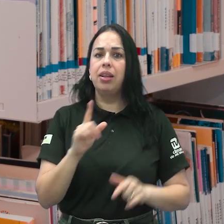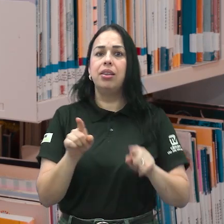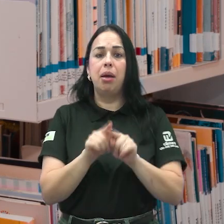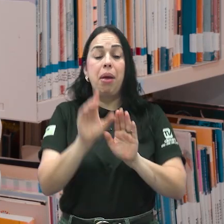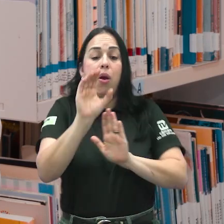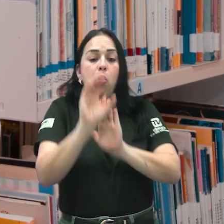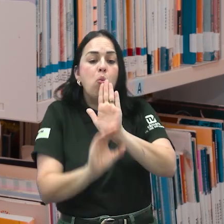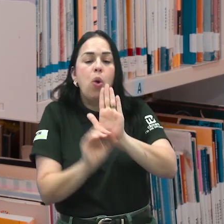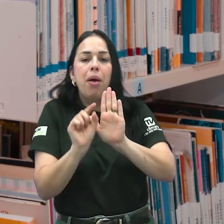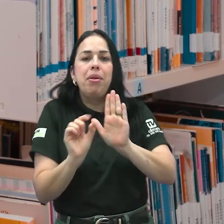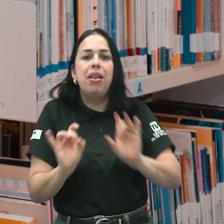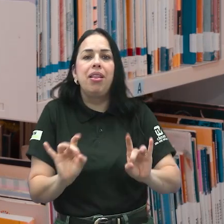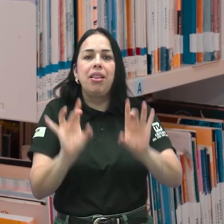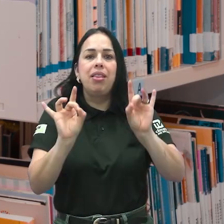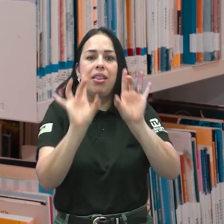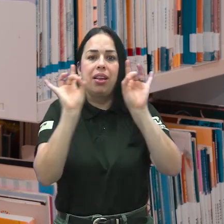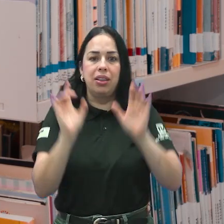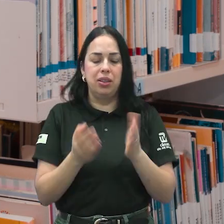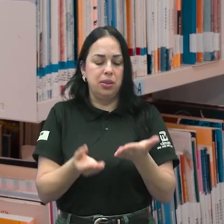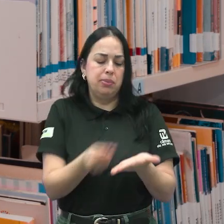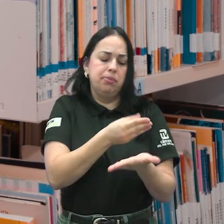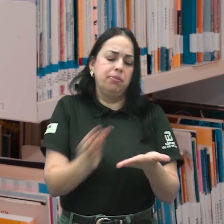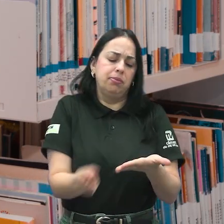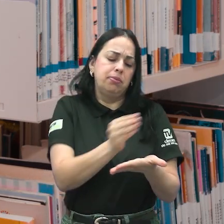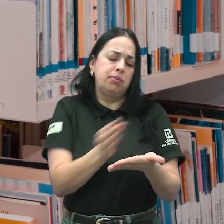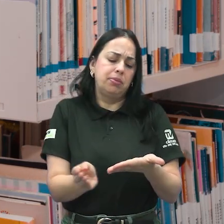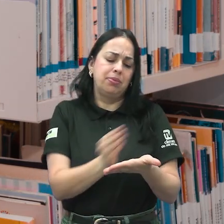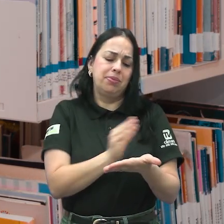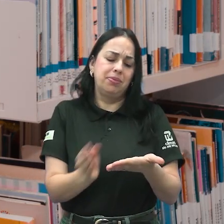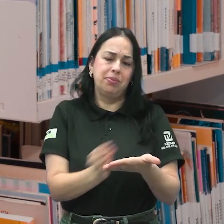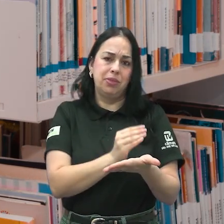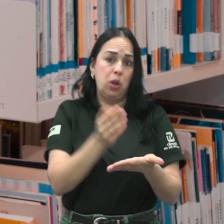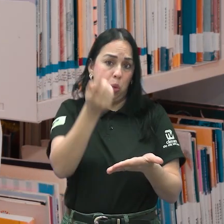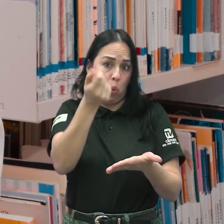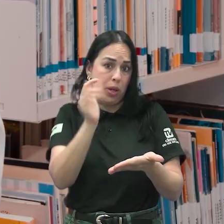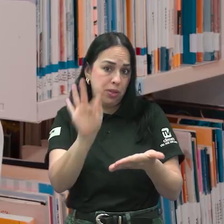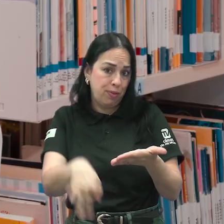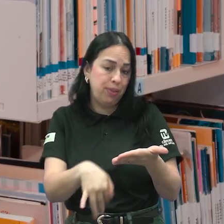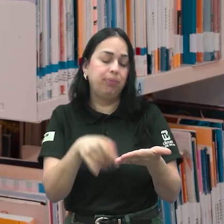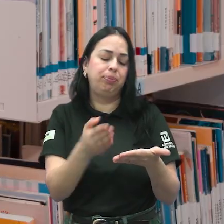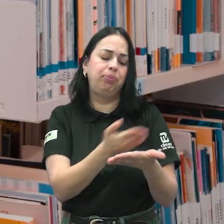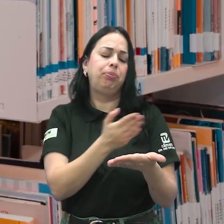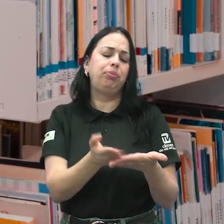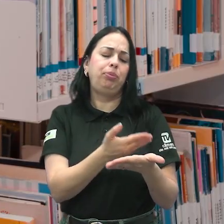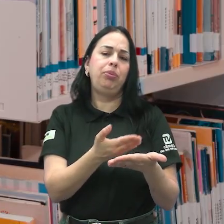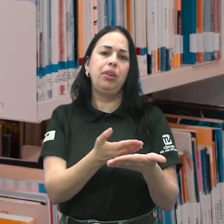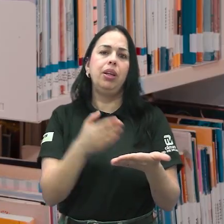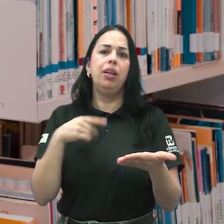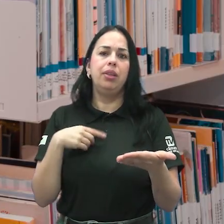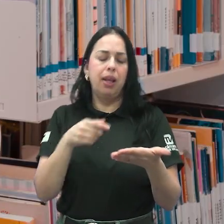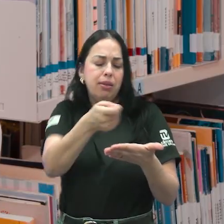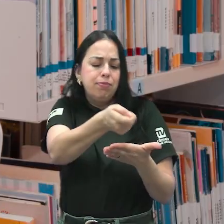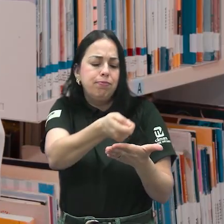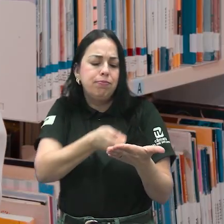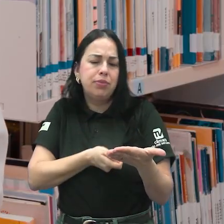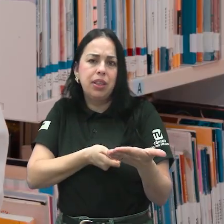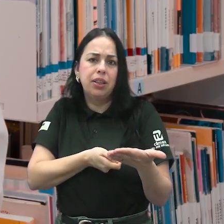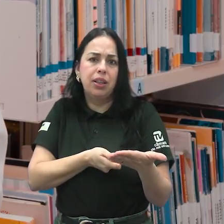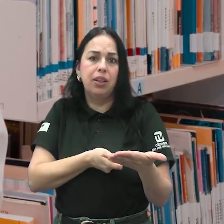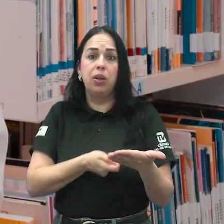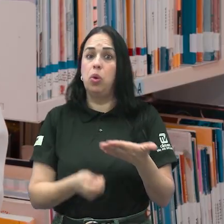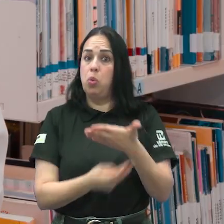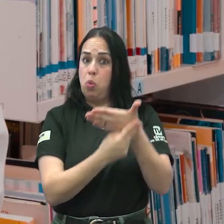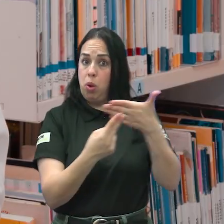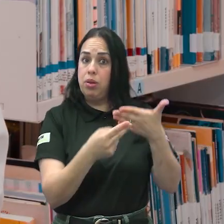um capítulo especial. Lá no final, depois de todos os contos que fazem parte da história, tem o pós-fácil, escrito